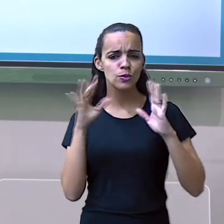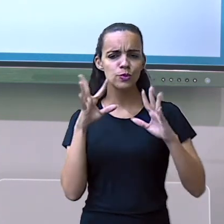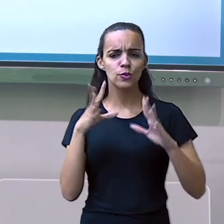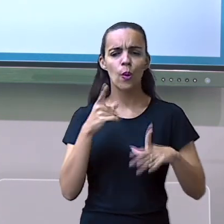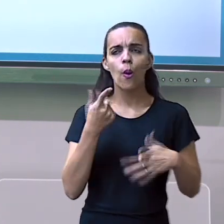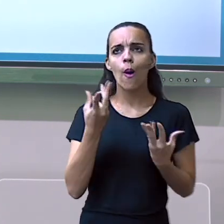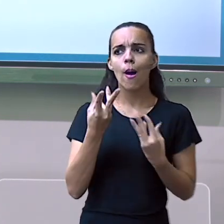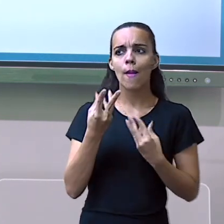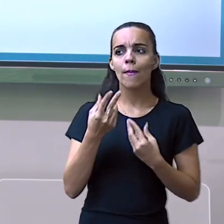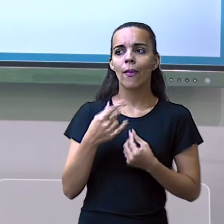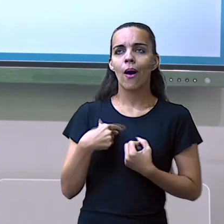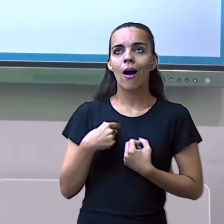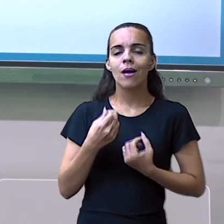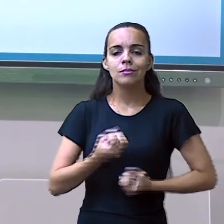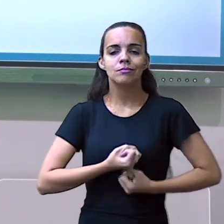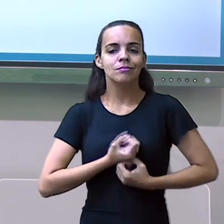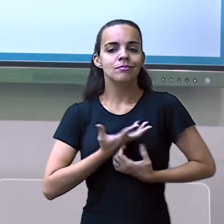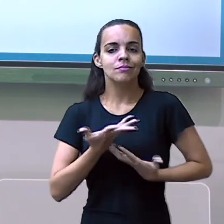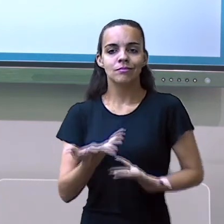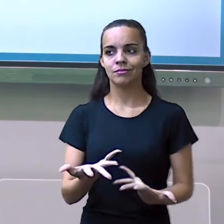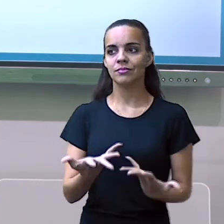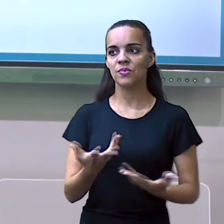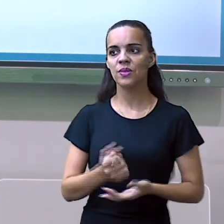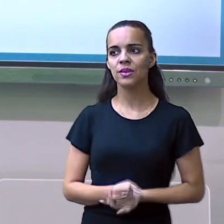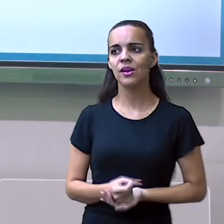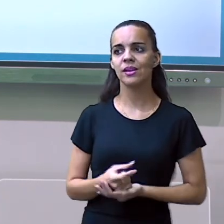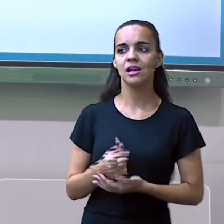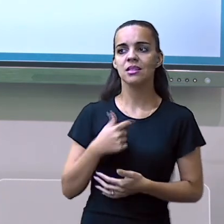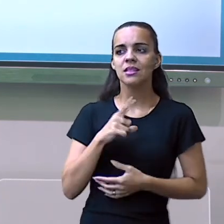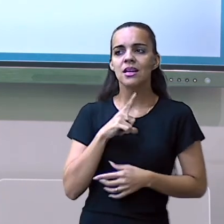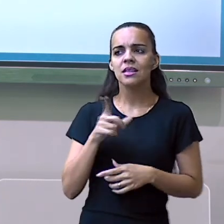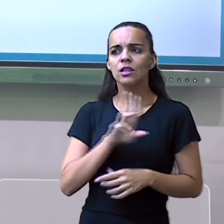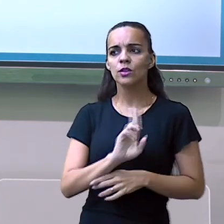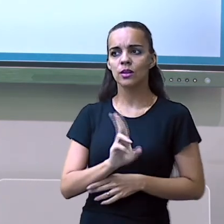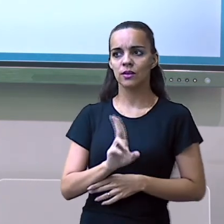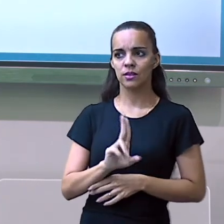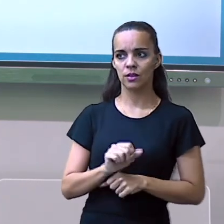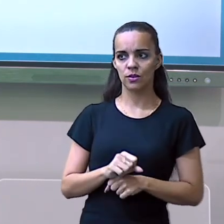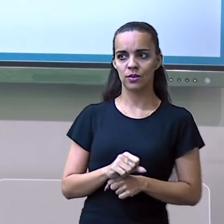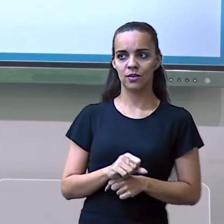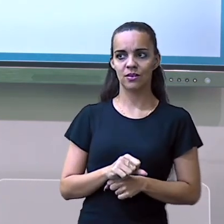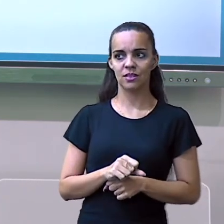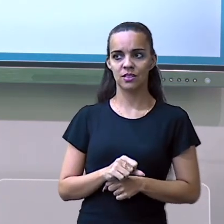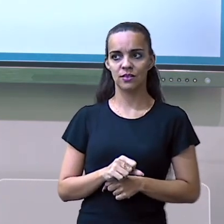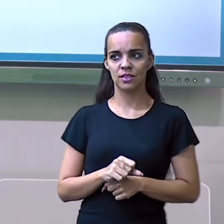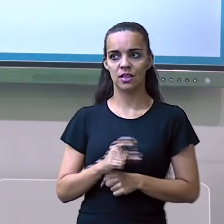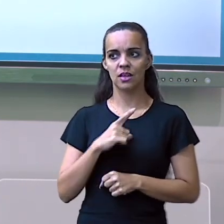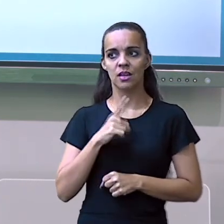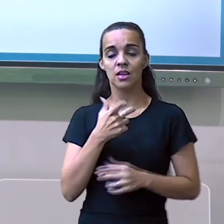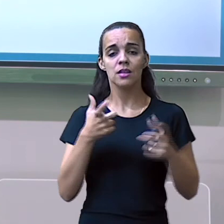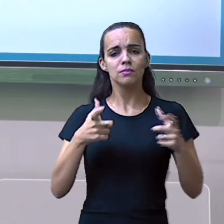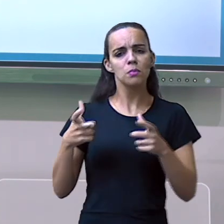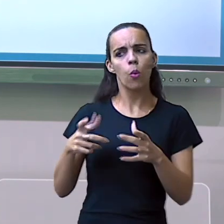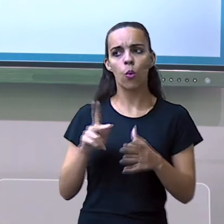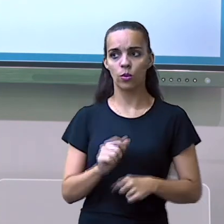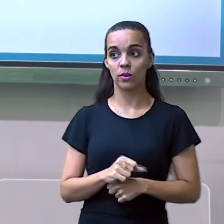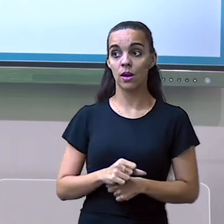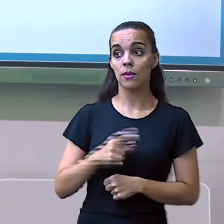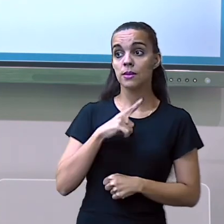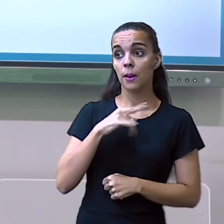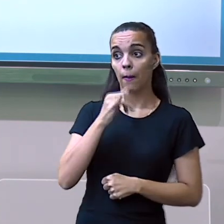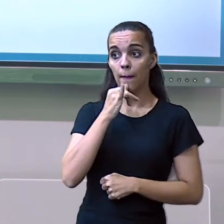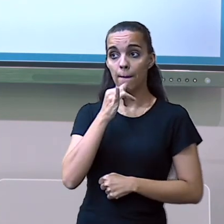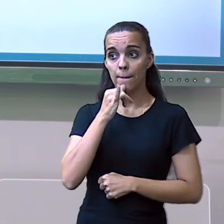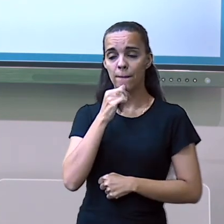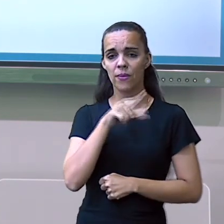inspirados na letra de uma canção popular chamada Se Essa Rua Fosse Minha. Se essa rua